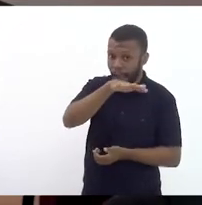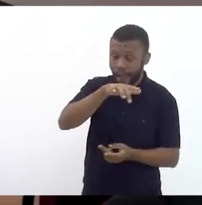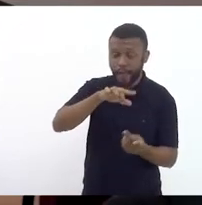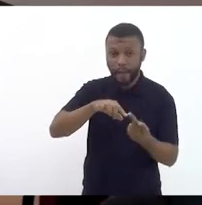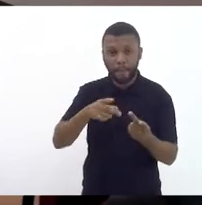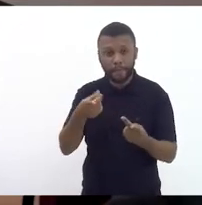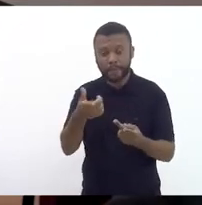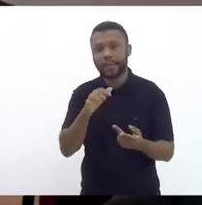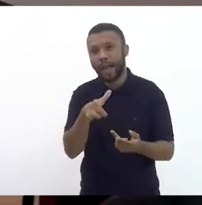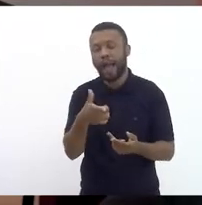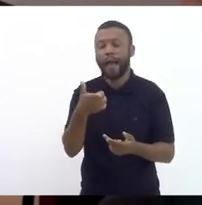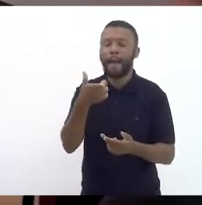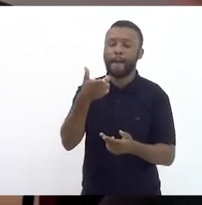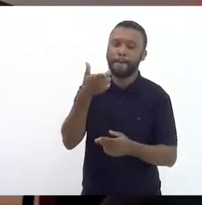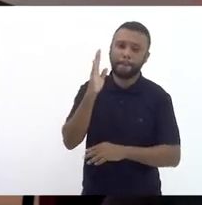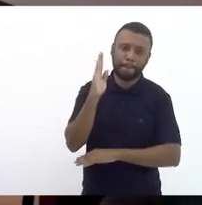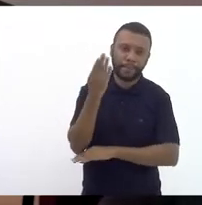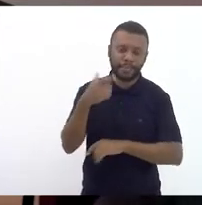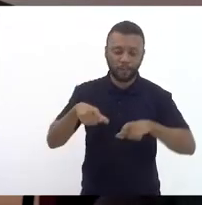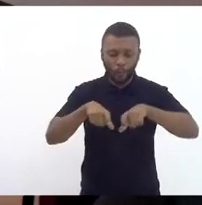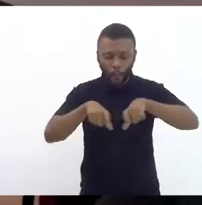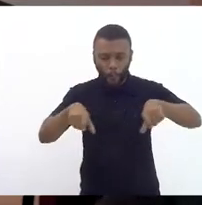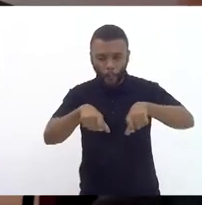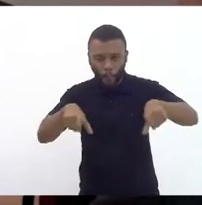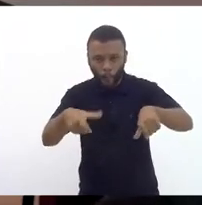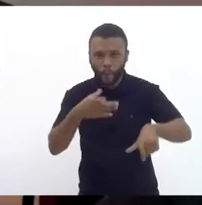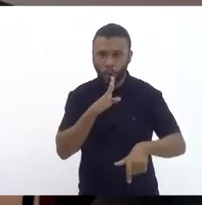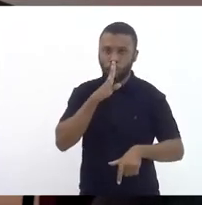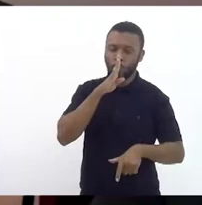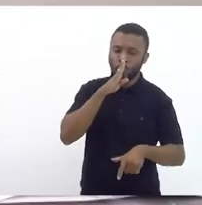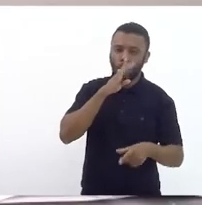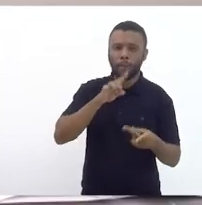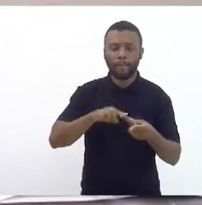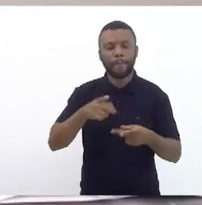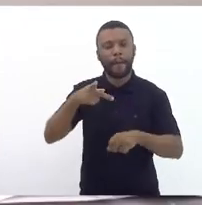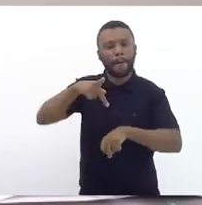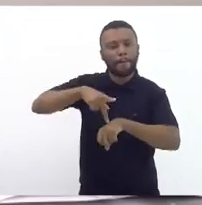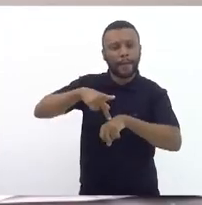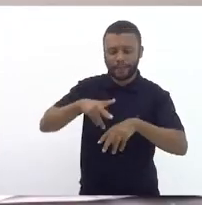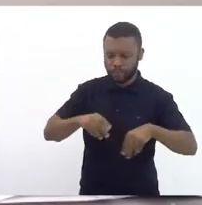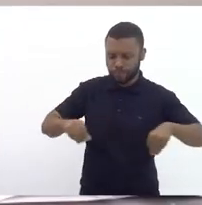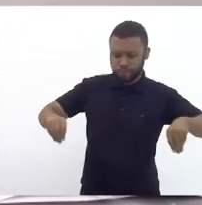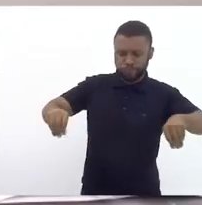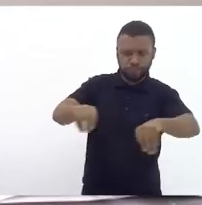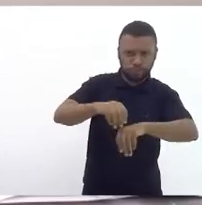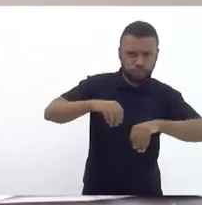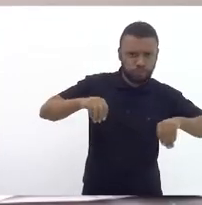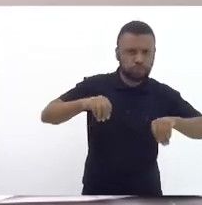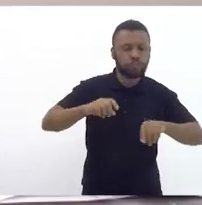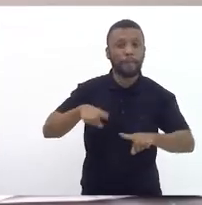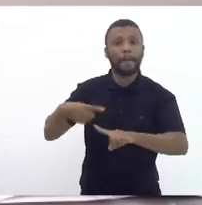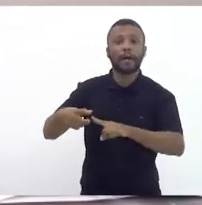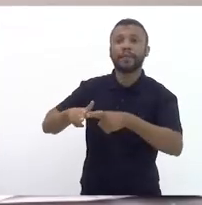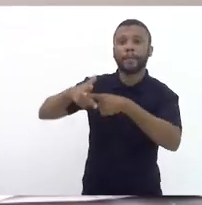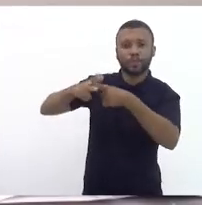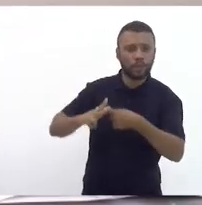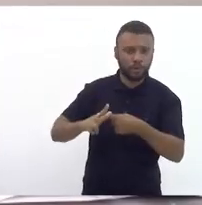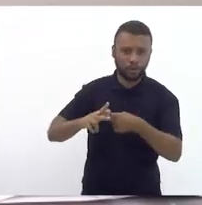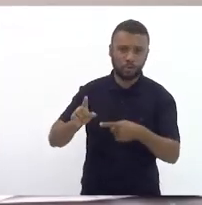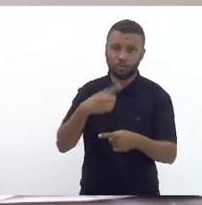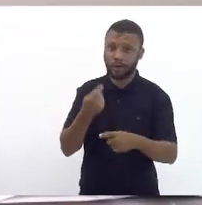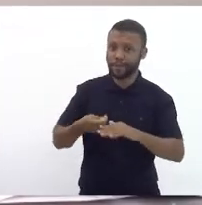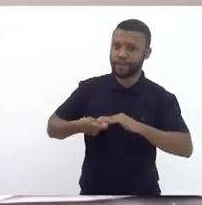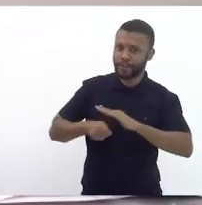dormente, trilhos e brita, e manutenção. Então, vou solicitar por ofício, através da CPI, que você mande um encaminhamento dessa